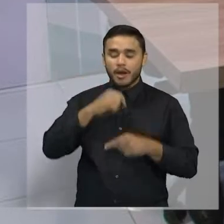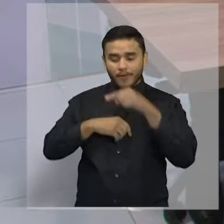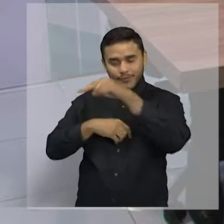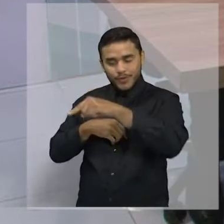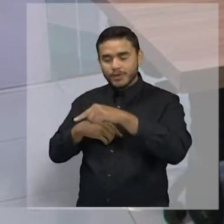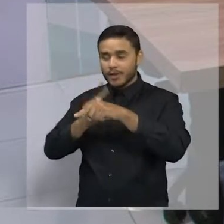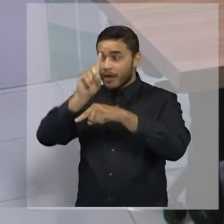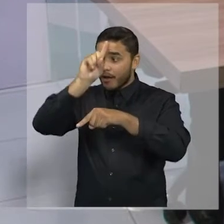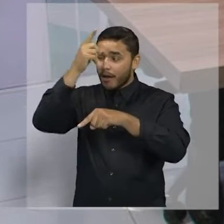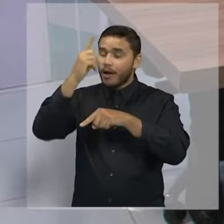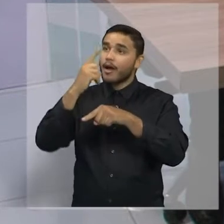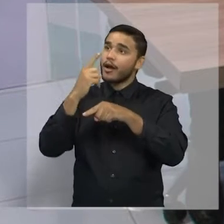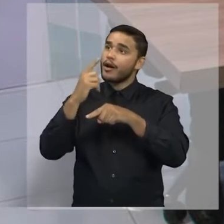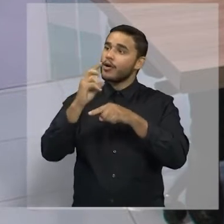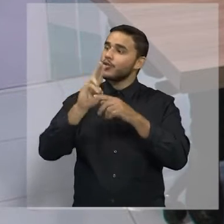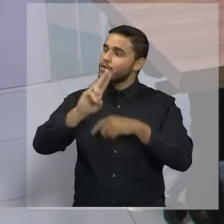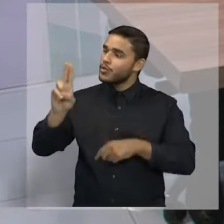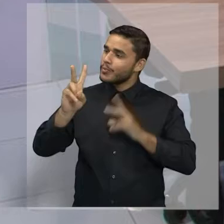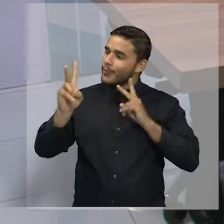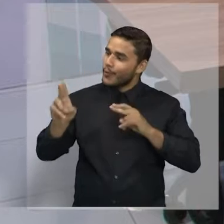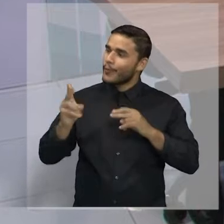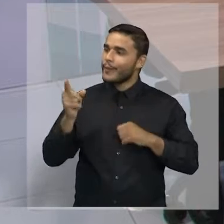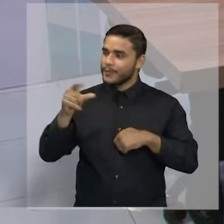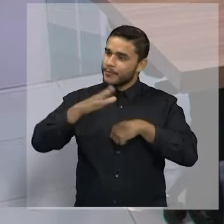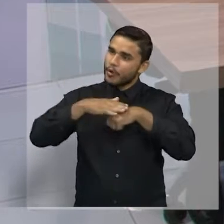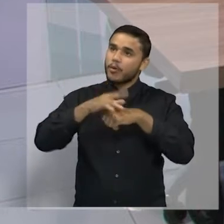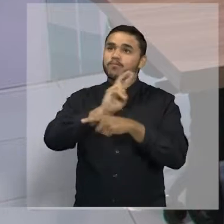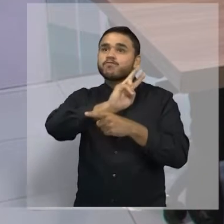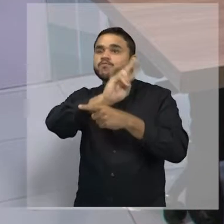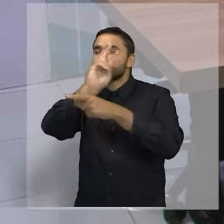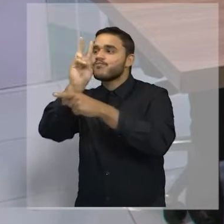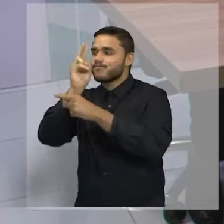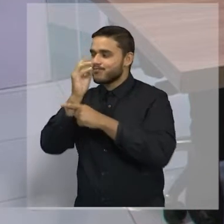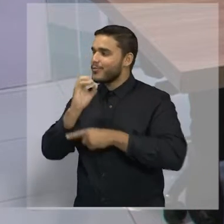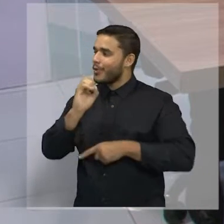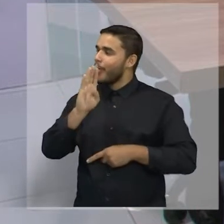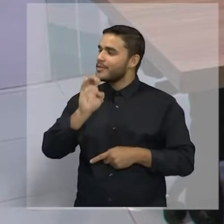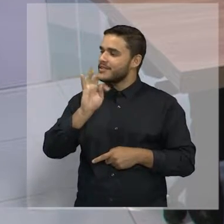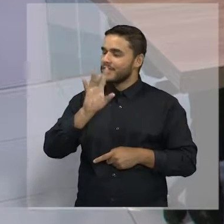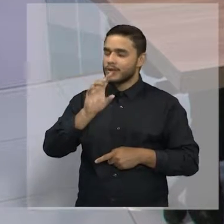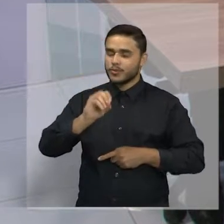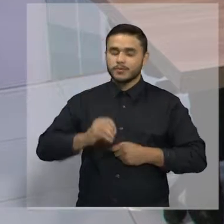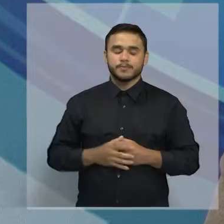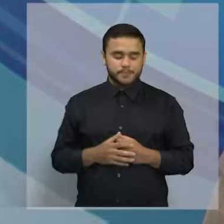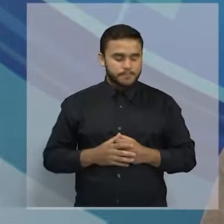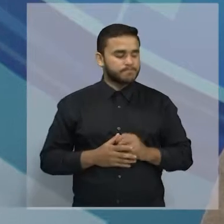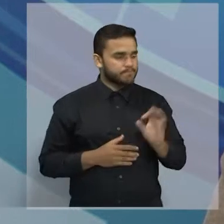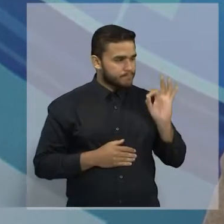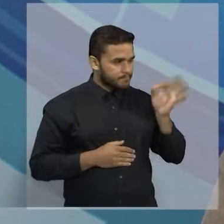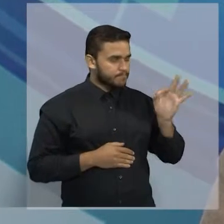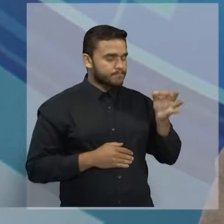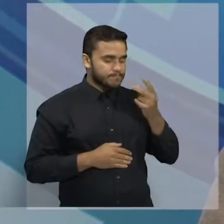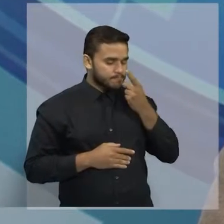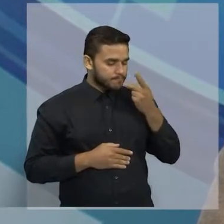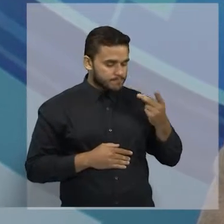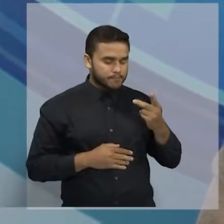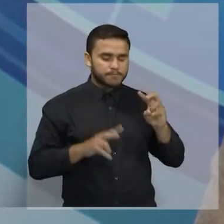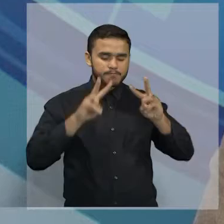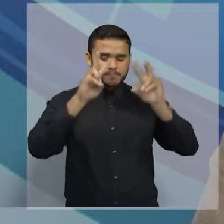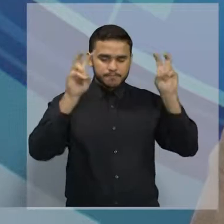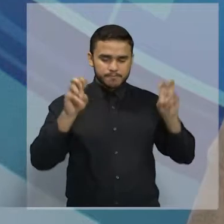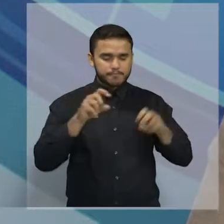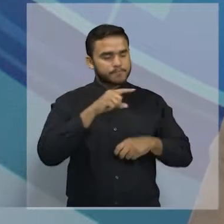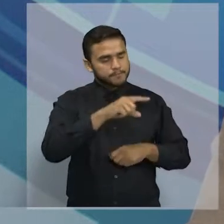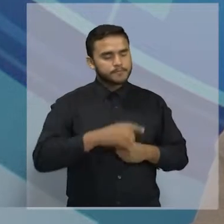antes de entrar na questão da Previdência, Arnaldo, e já pegando carona, já que você falou do Observatório, da